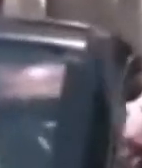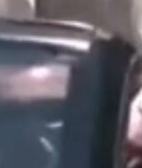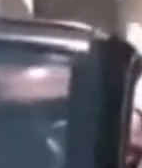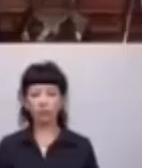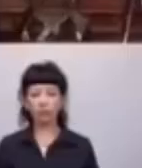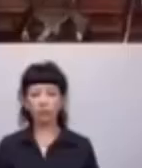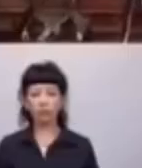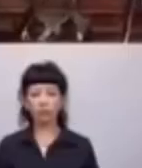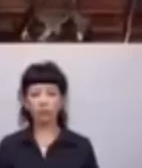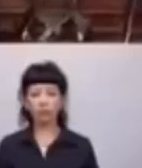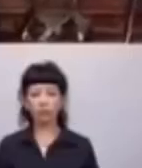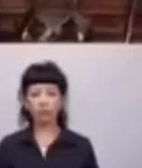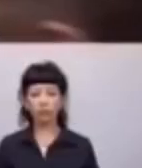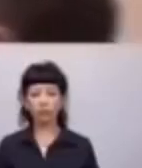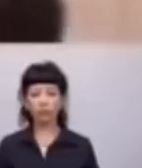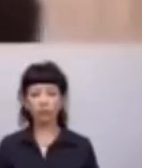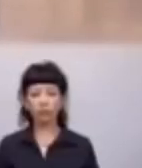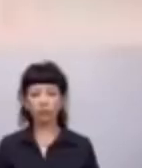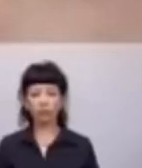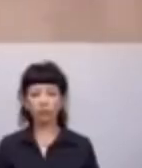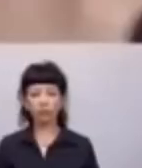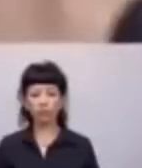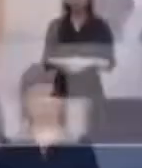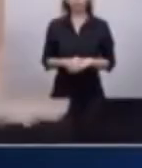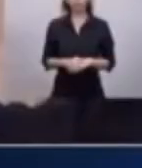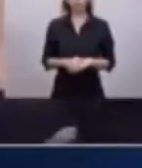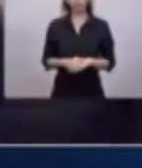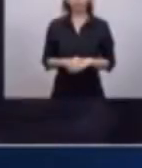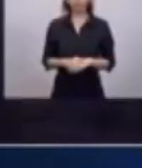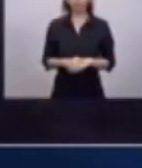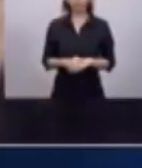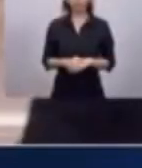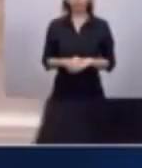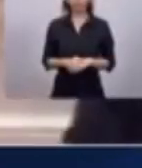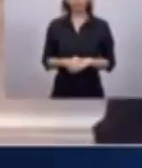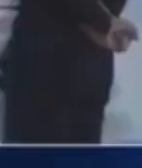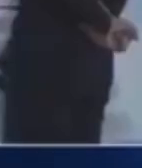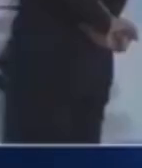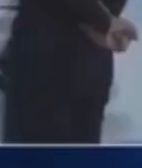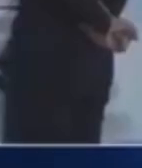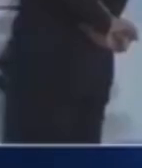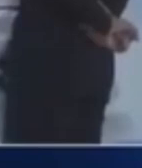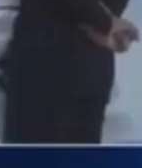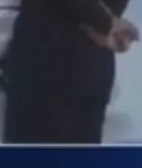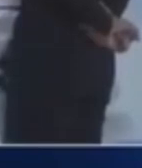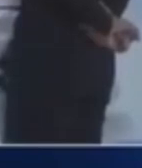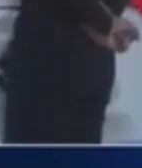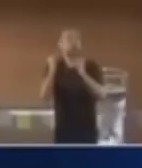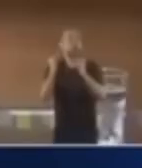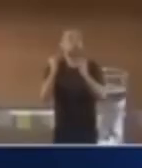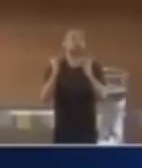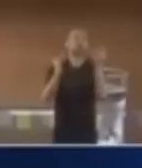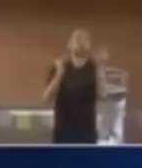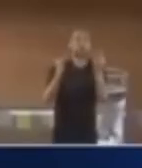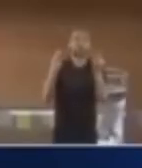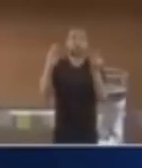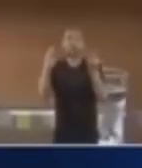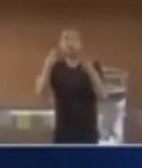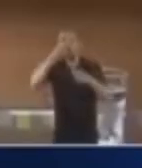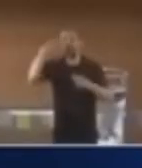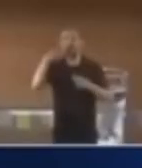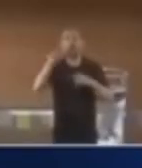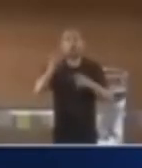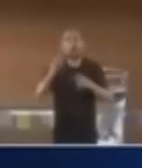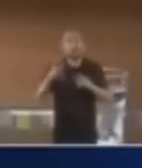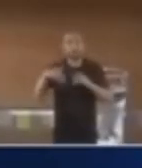então Eh como que deve ficar a situação da popula Argentina hein é a população